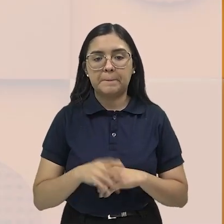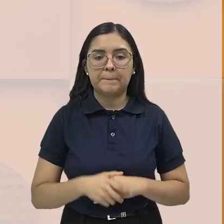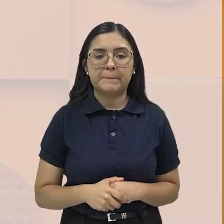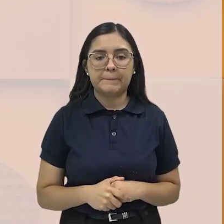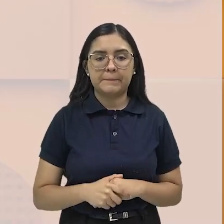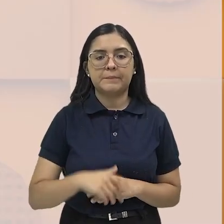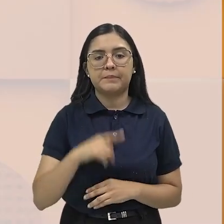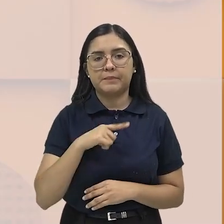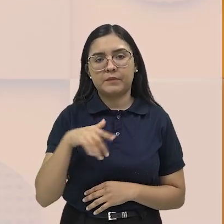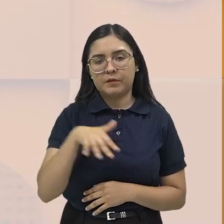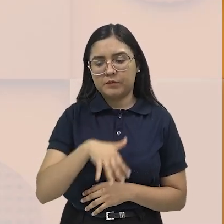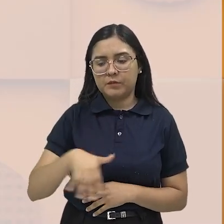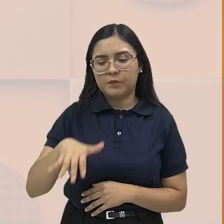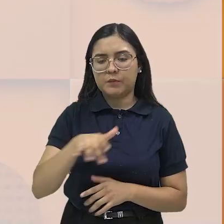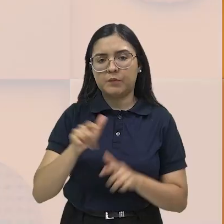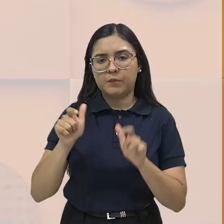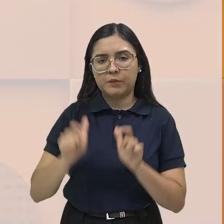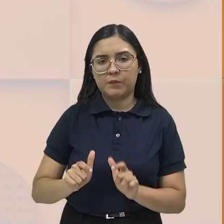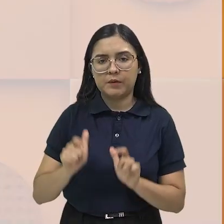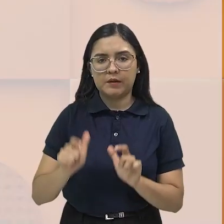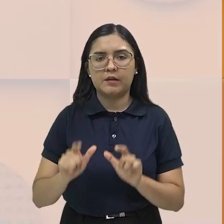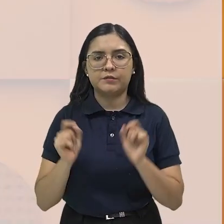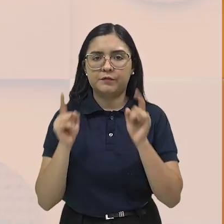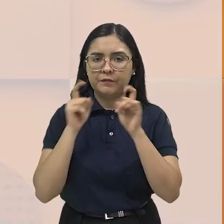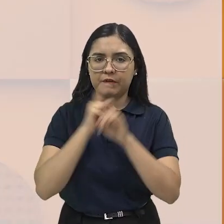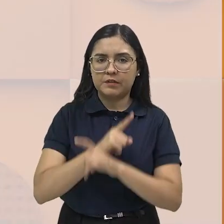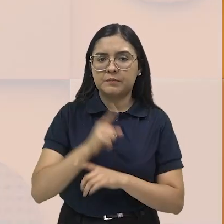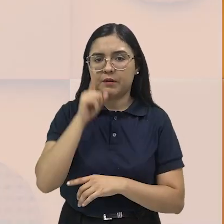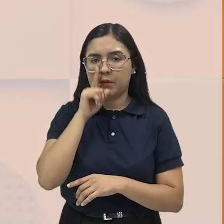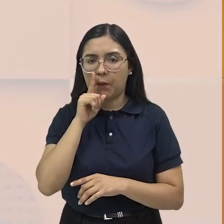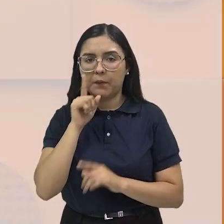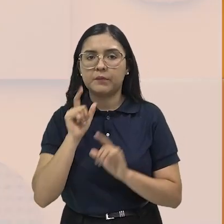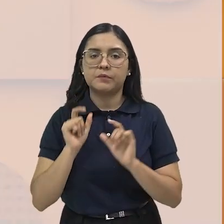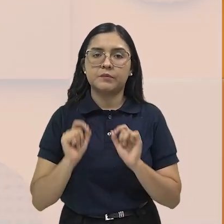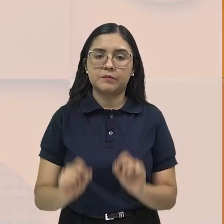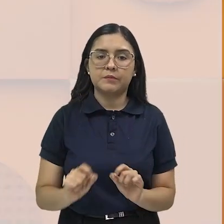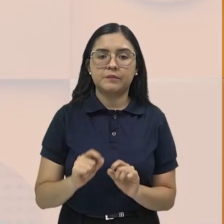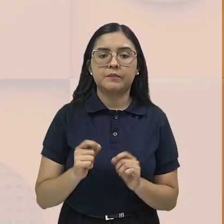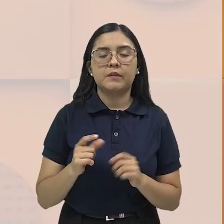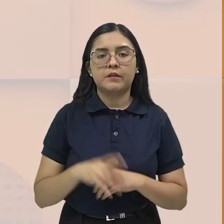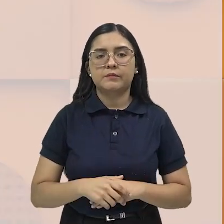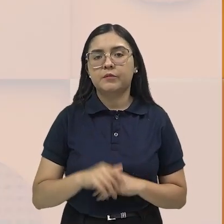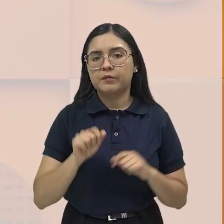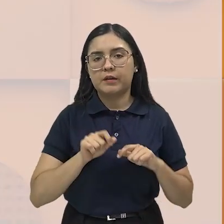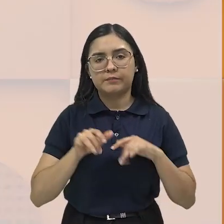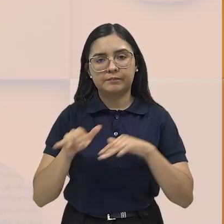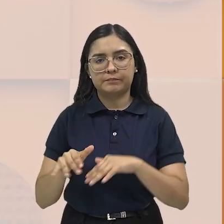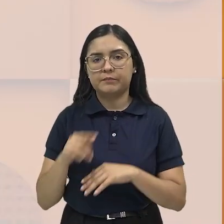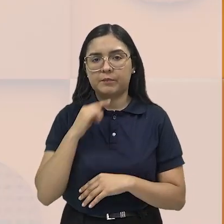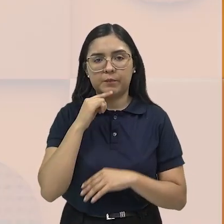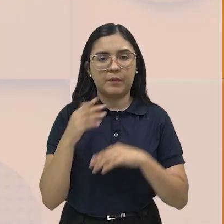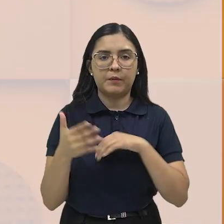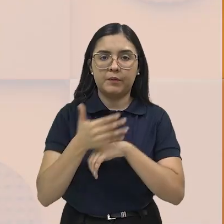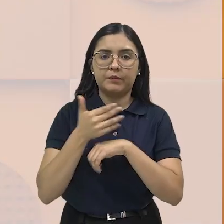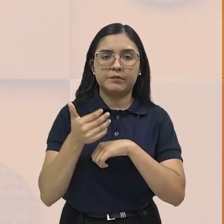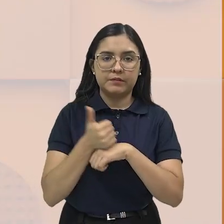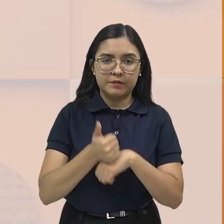território inóspito, um território selvagem, passivo ali de ser explorado e colonizado